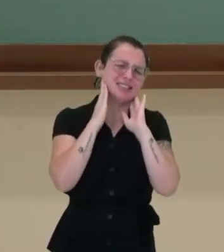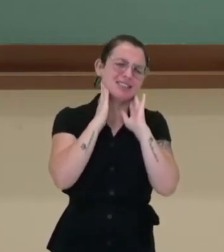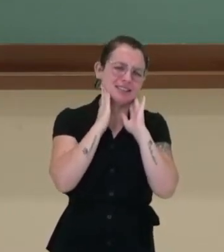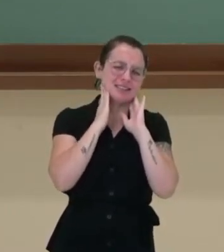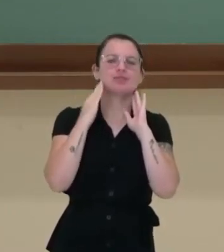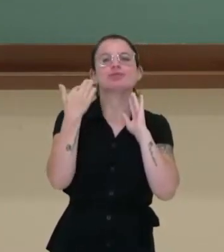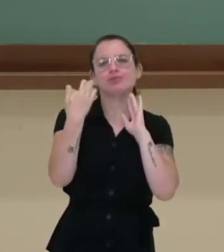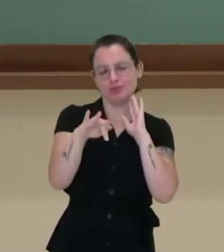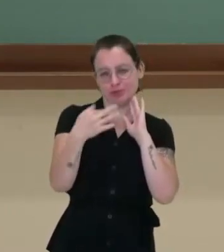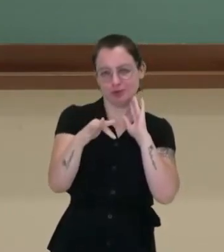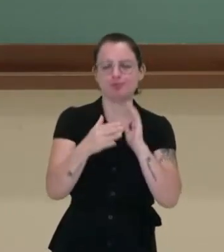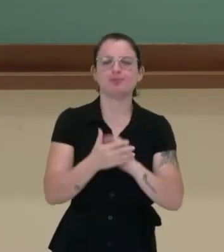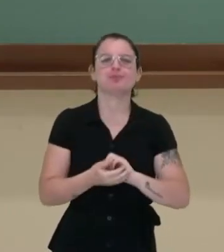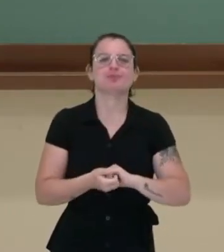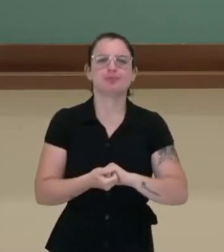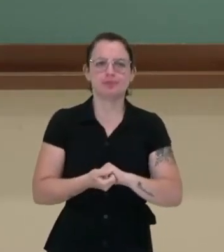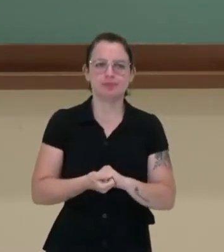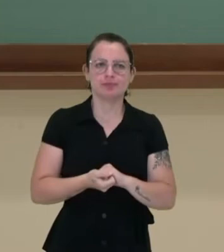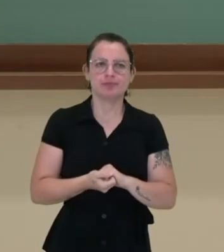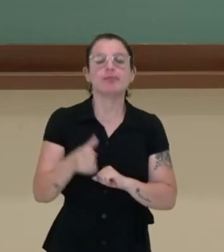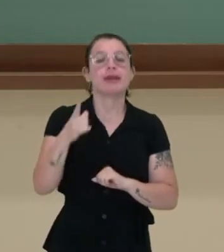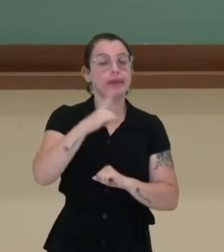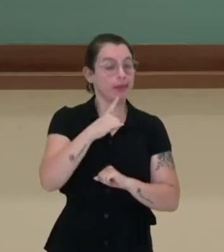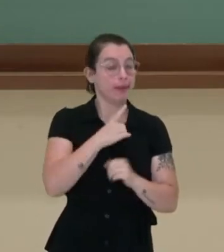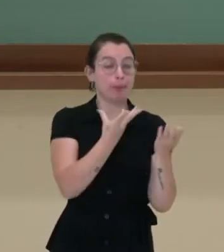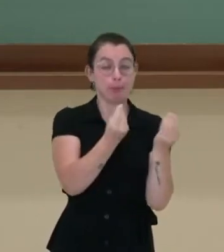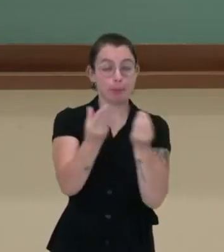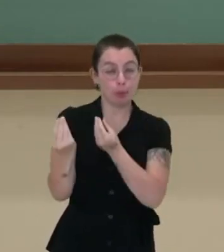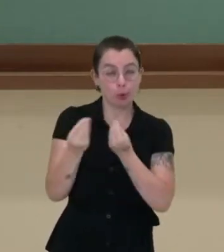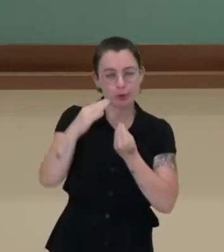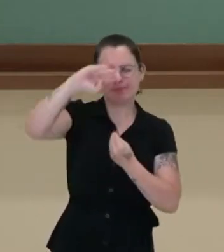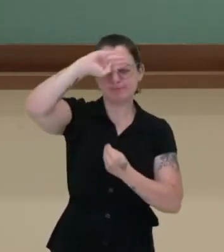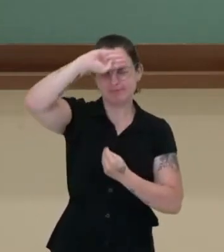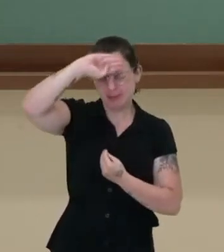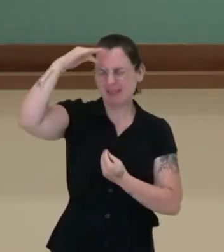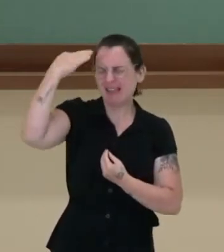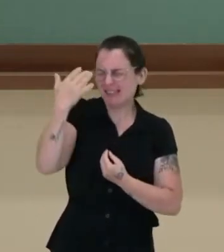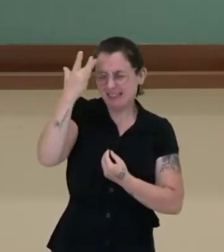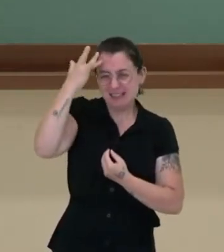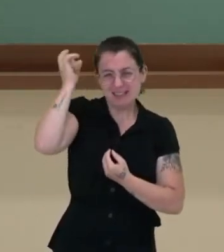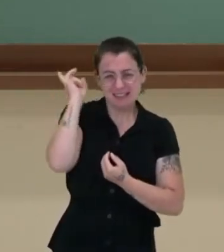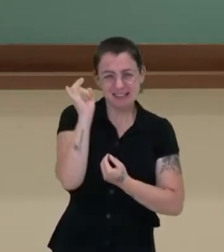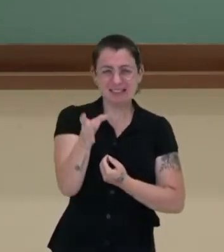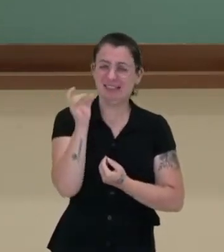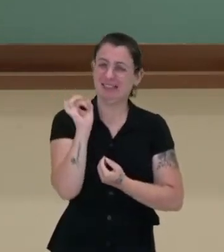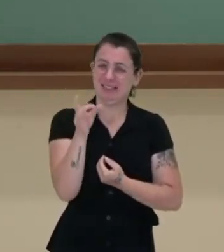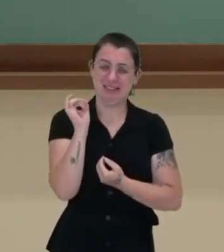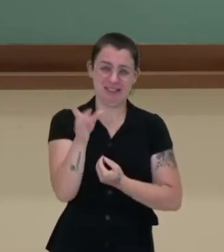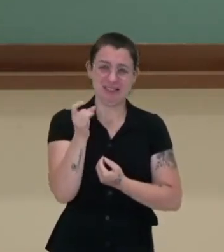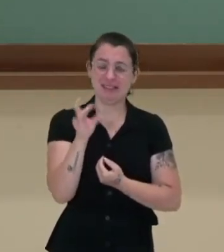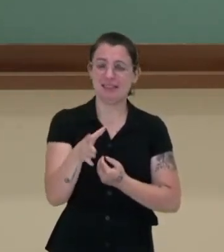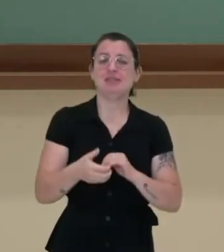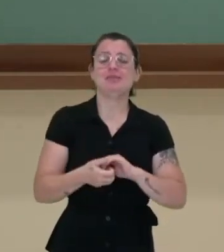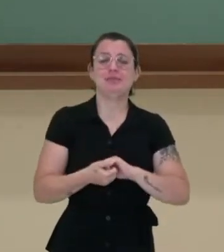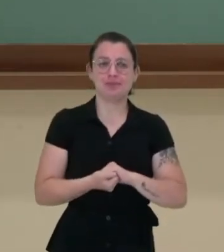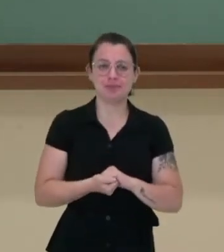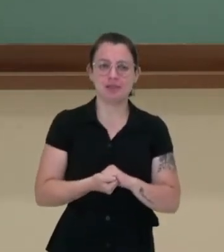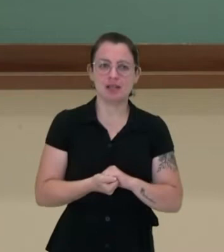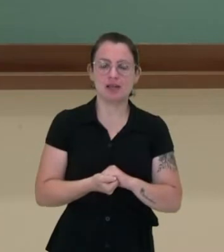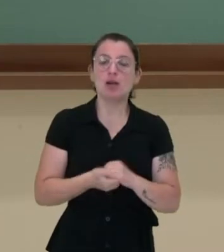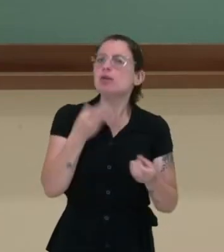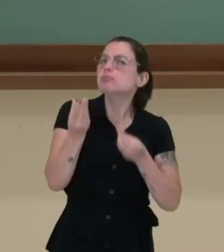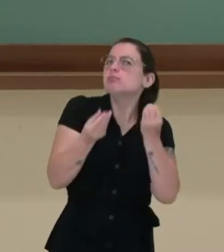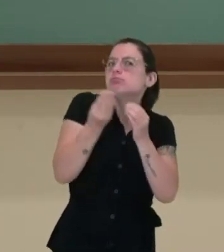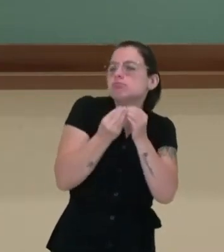das nossas orelhinhas. Febre e dor de cabeça. Esses são os sintomas. A